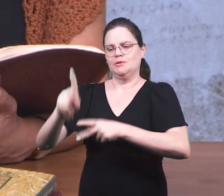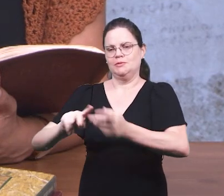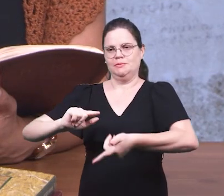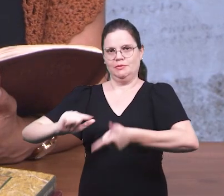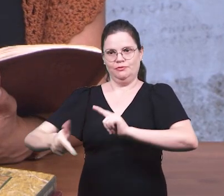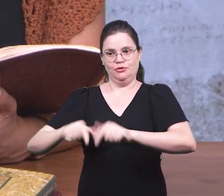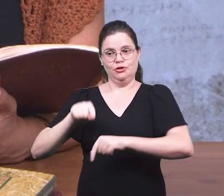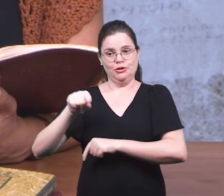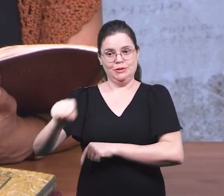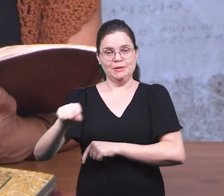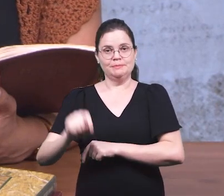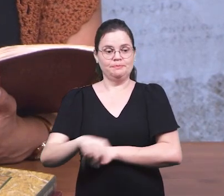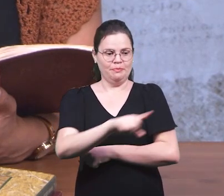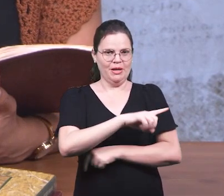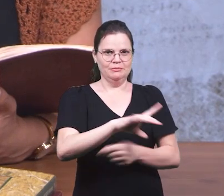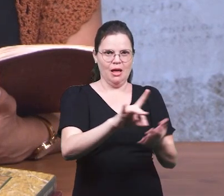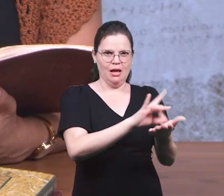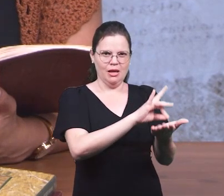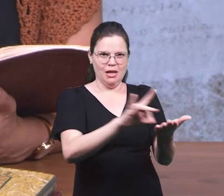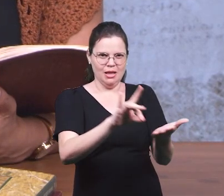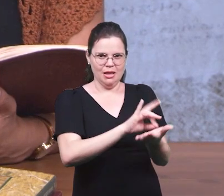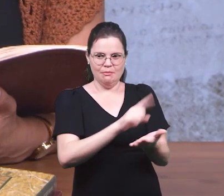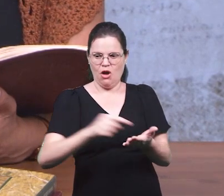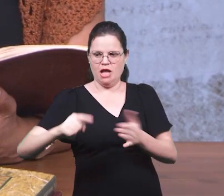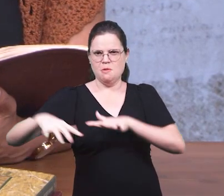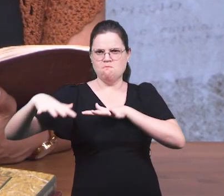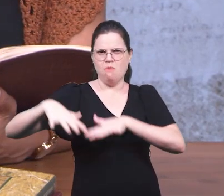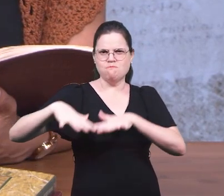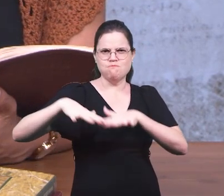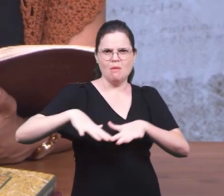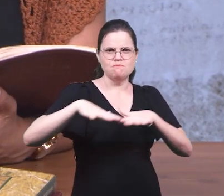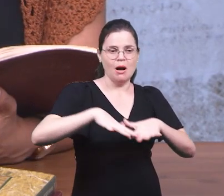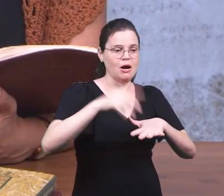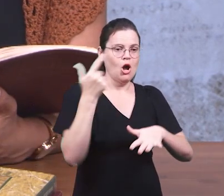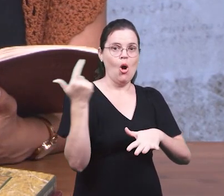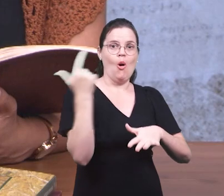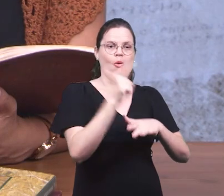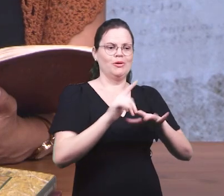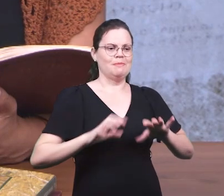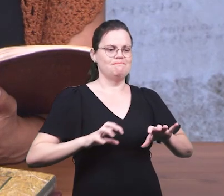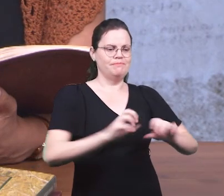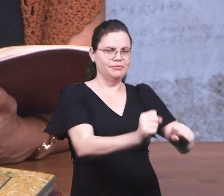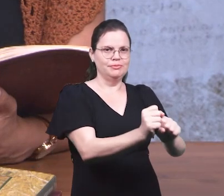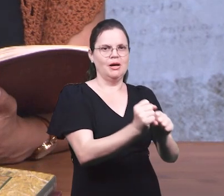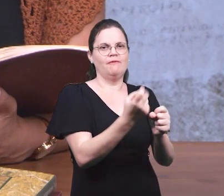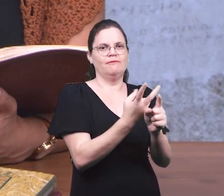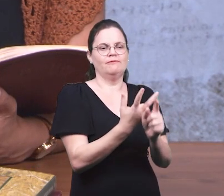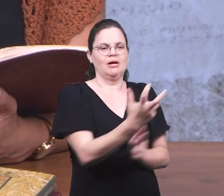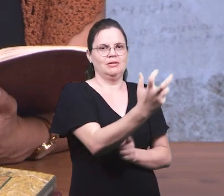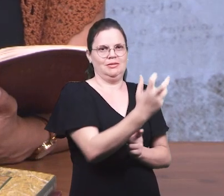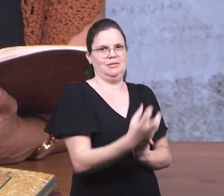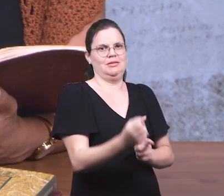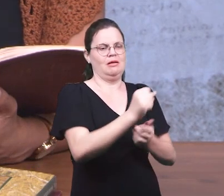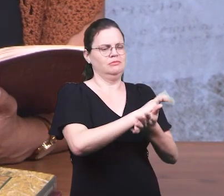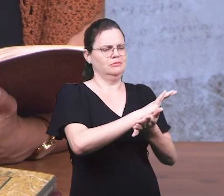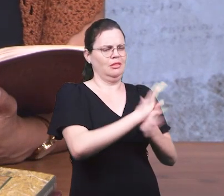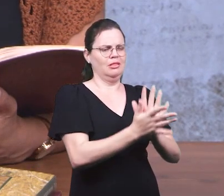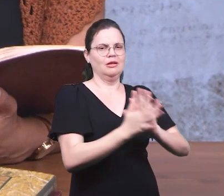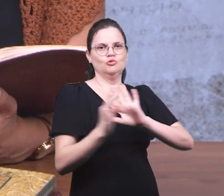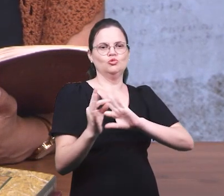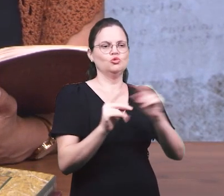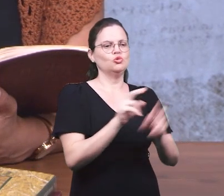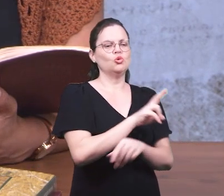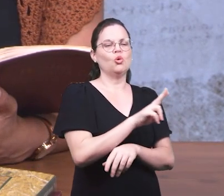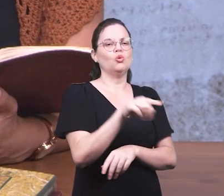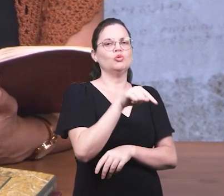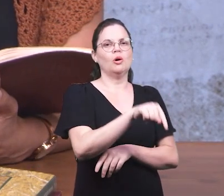e entregou os cananeus, que foram destruídos totalmente, eles e as suas cidades, e o nome daquele